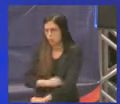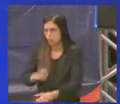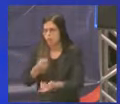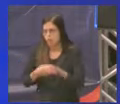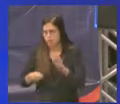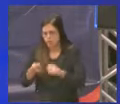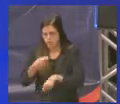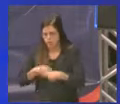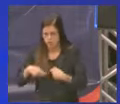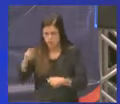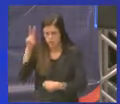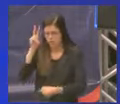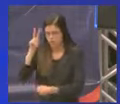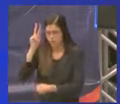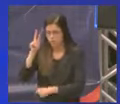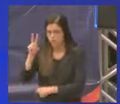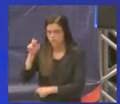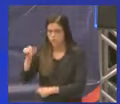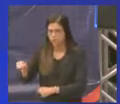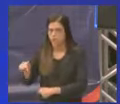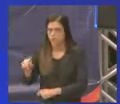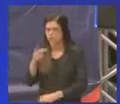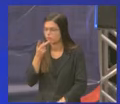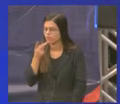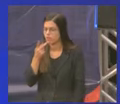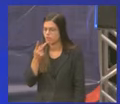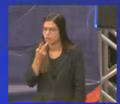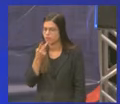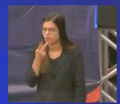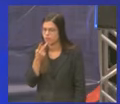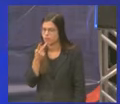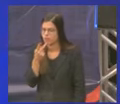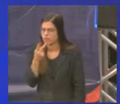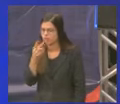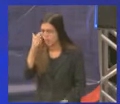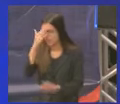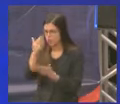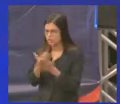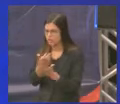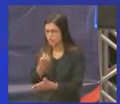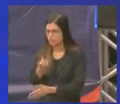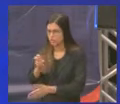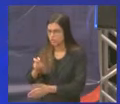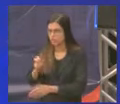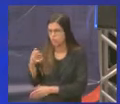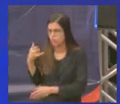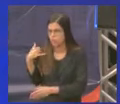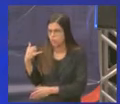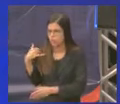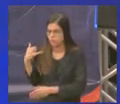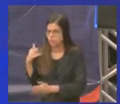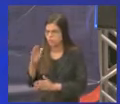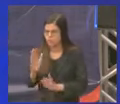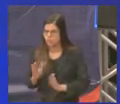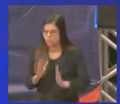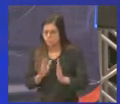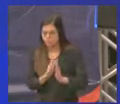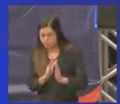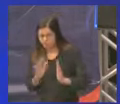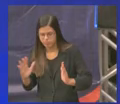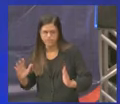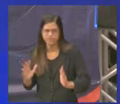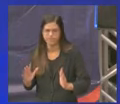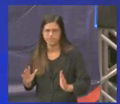nessa história. O Paulo Millet colocou muito bem, a gente está considerando que 65 anos a pessoa já saiu da faixa de trabalho.